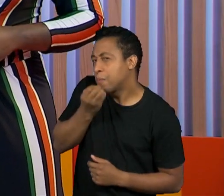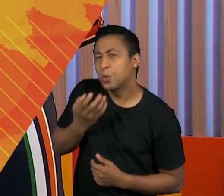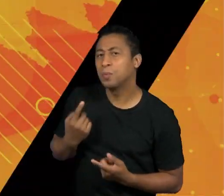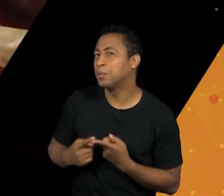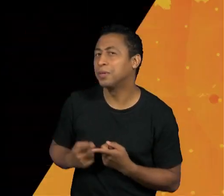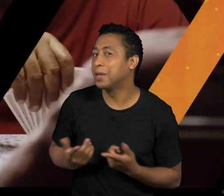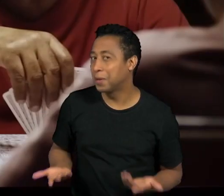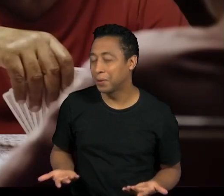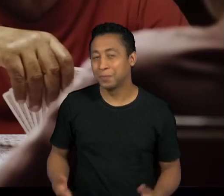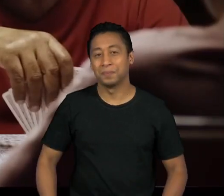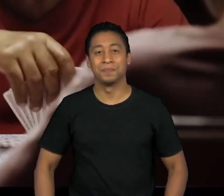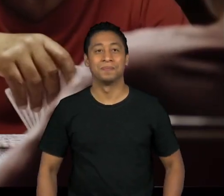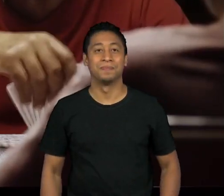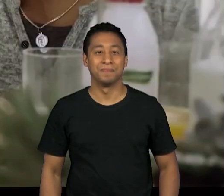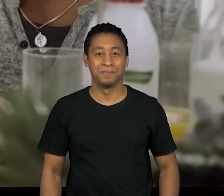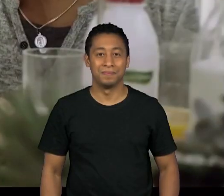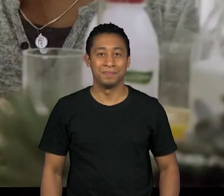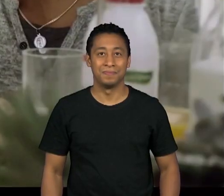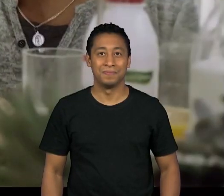gente!